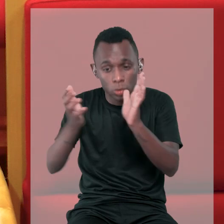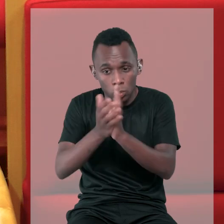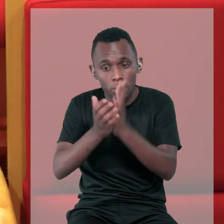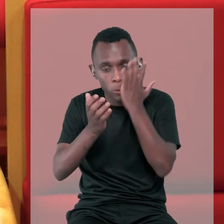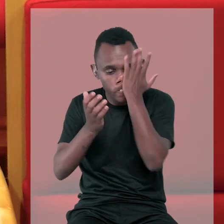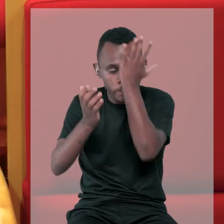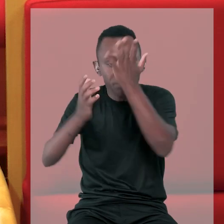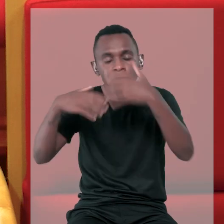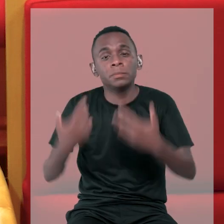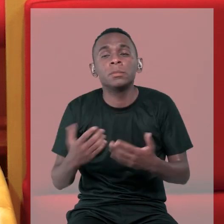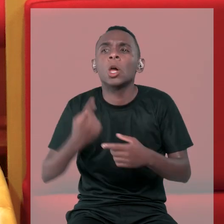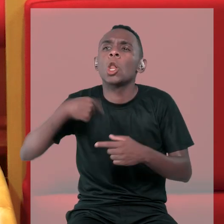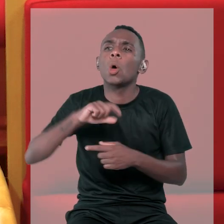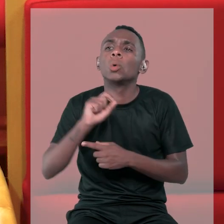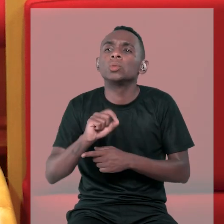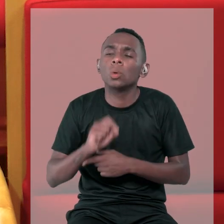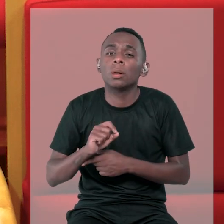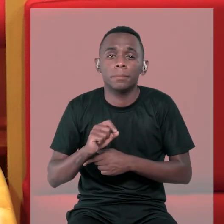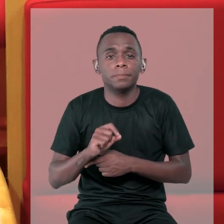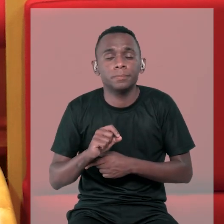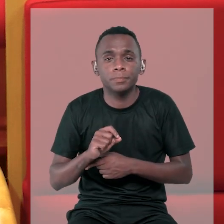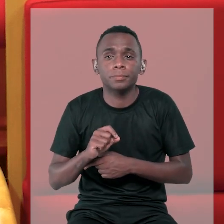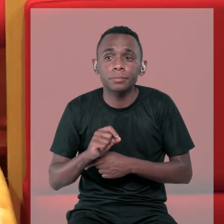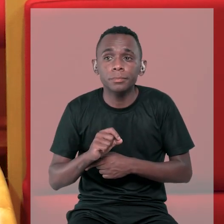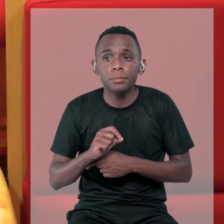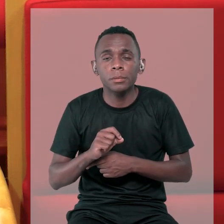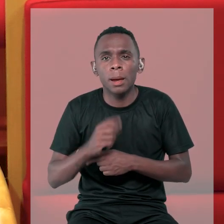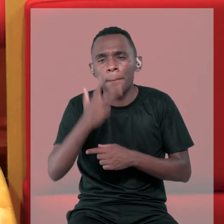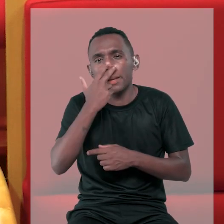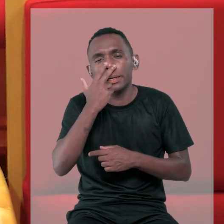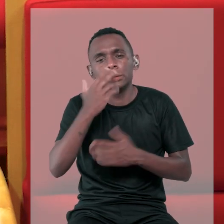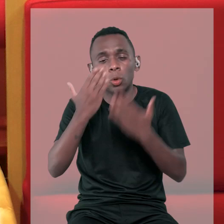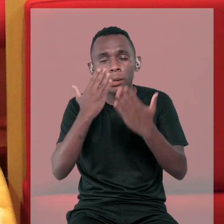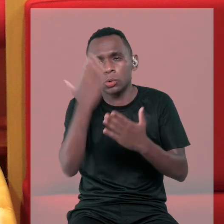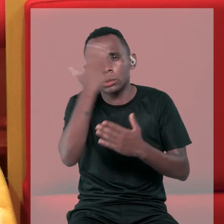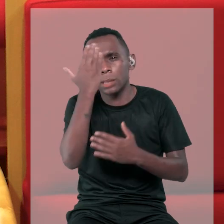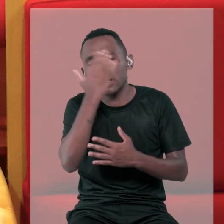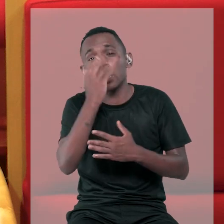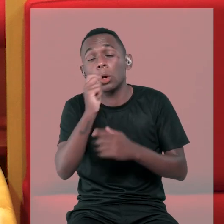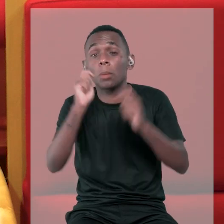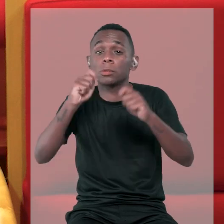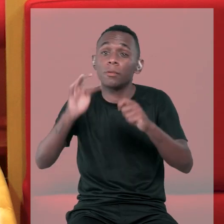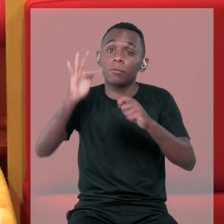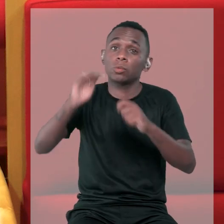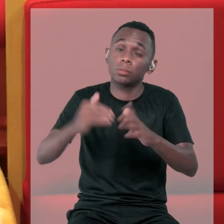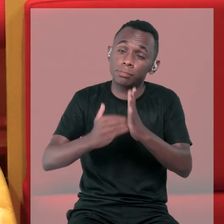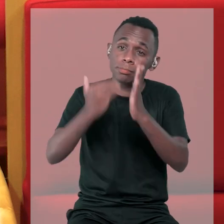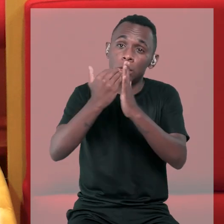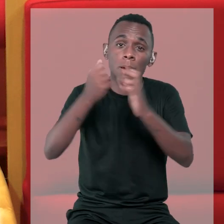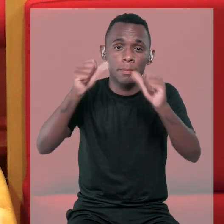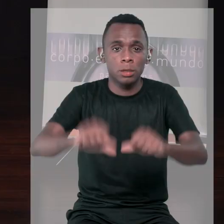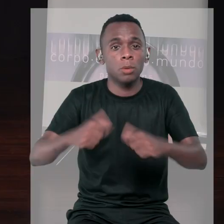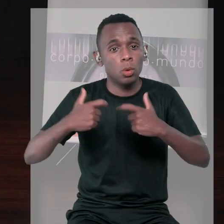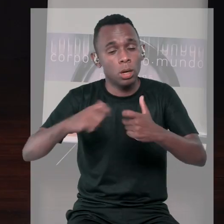estaríamos justamente nos cegando para um risco maior, que é justamente a guerra total, a aniquilação